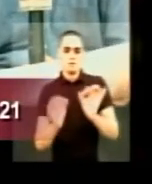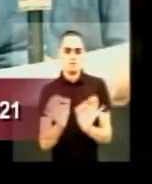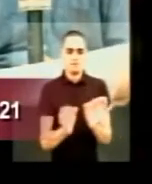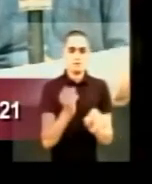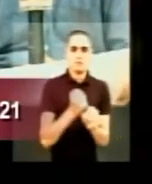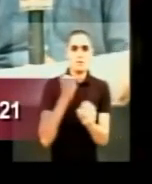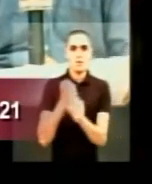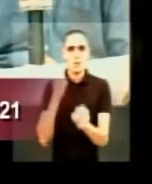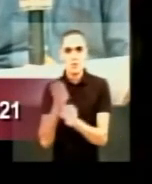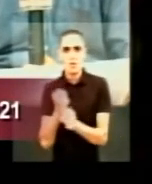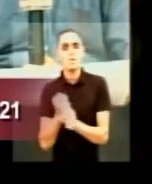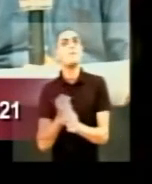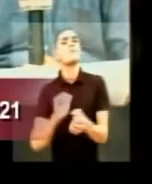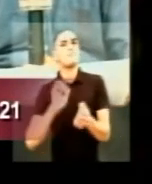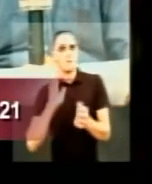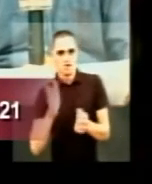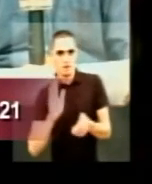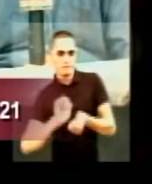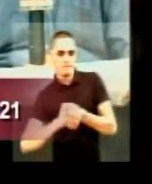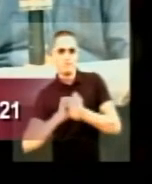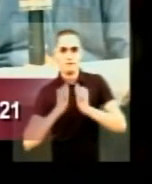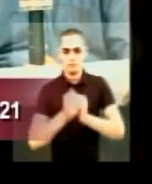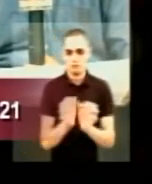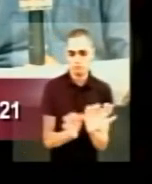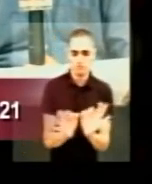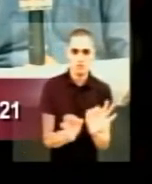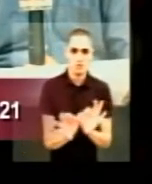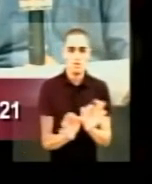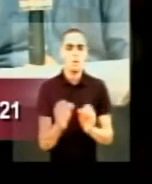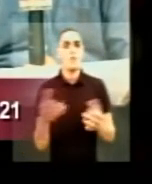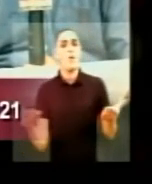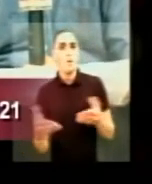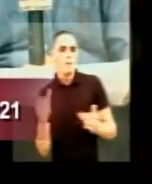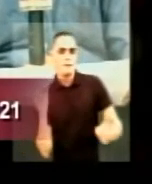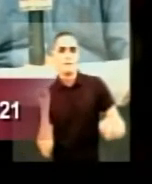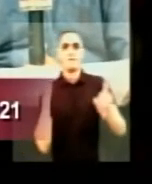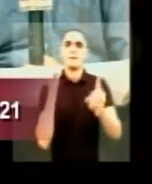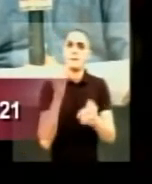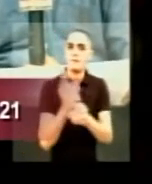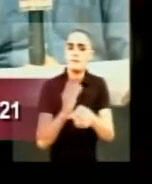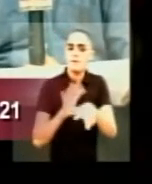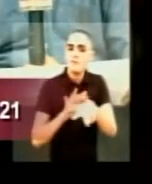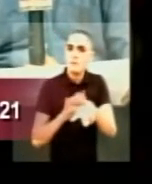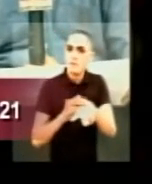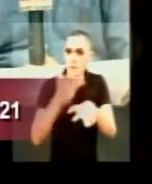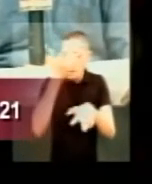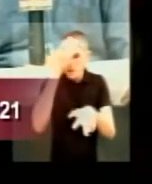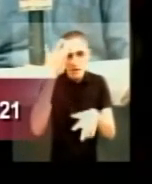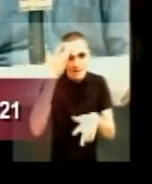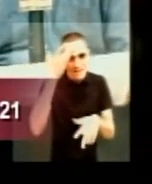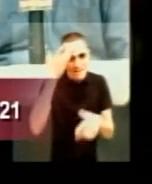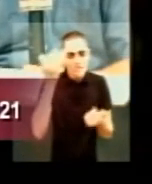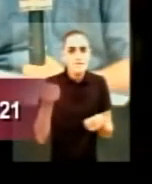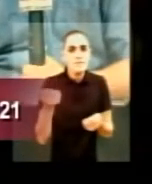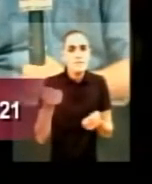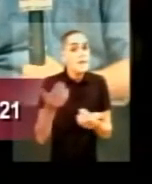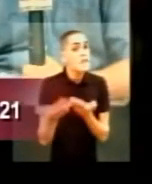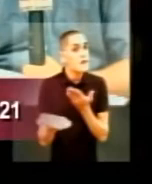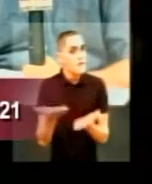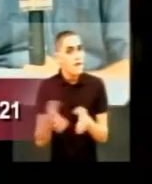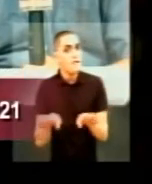adaptado, totalmente adaptado, hoje, para atendimento de casos de baixa e